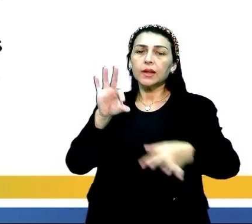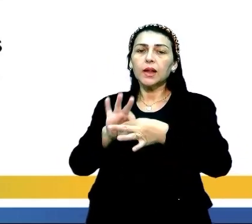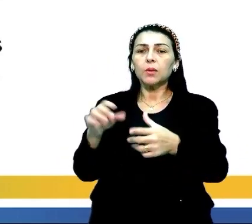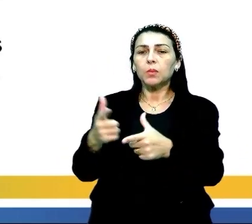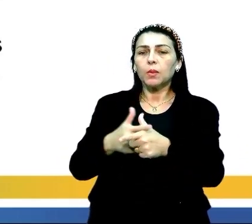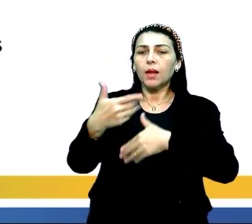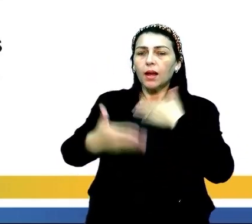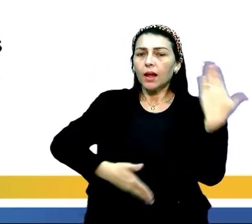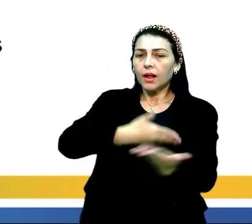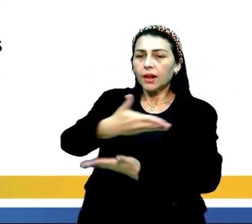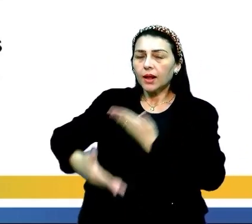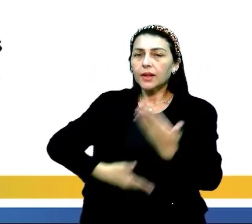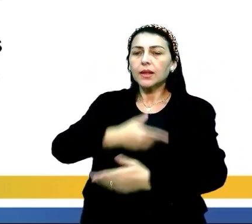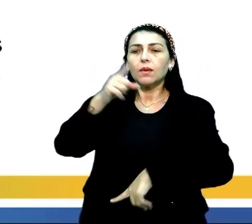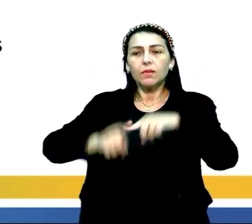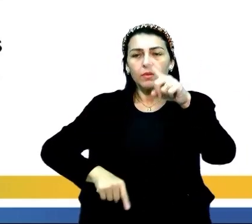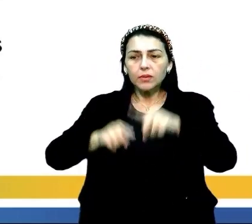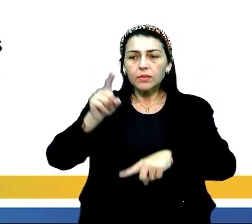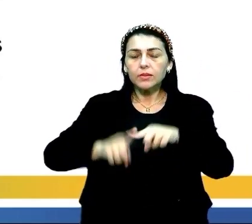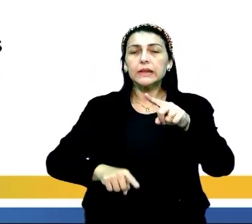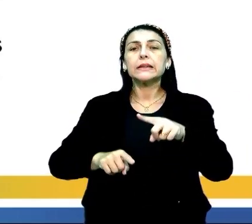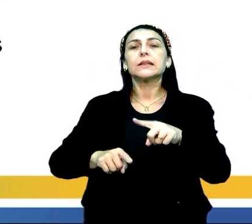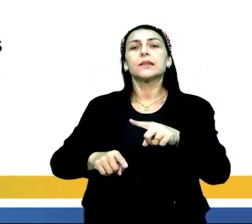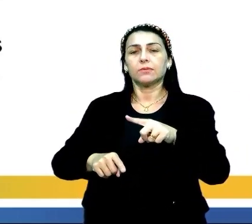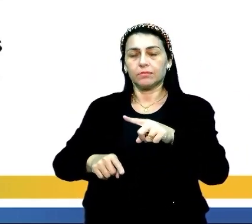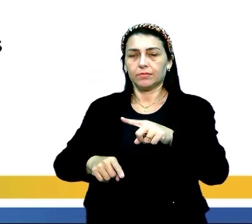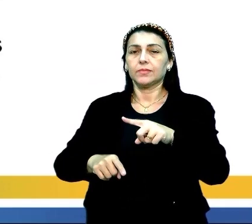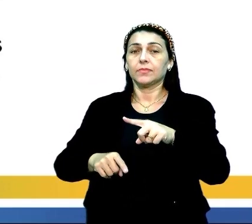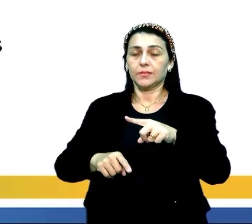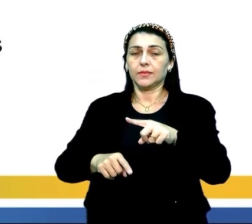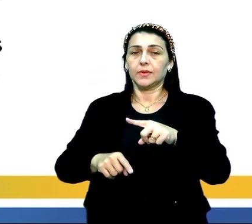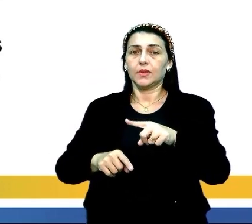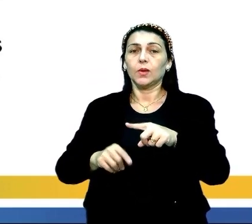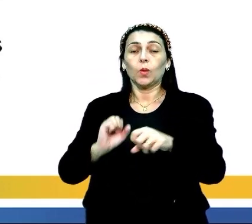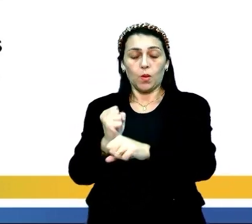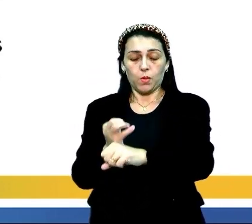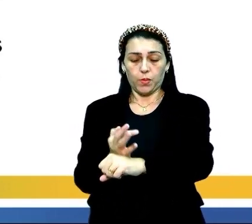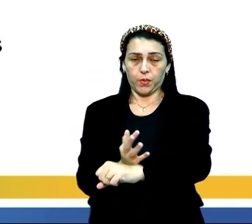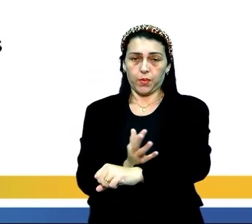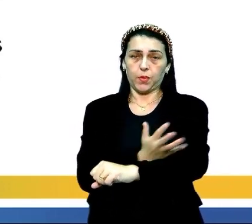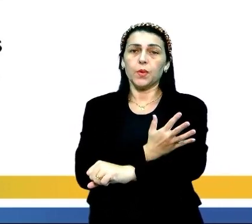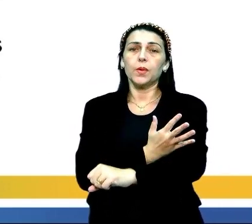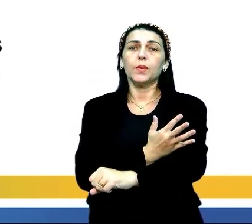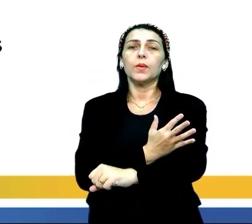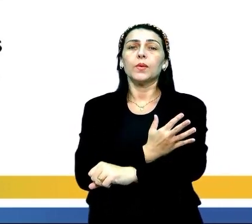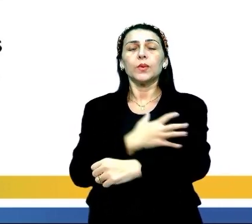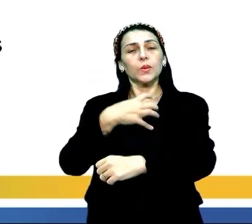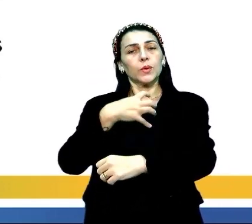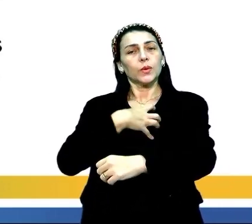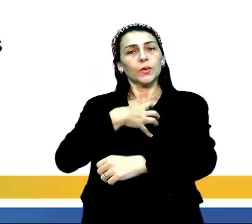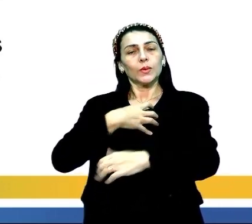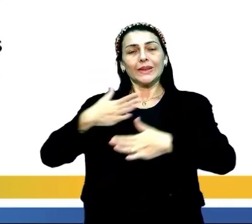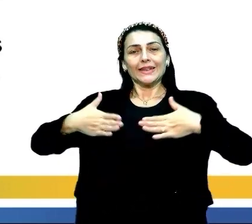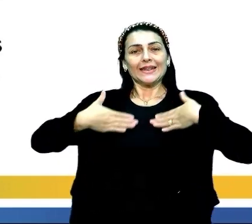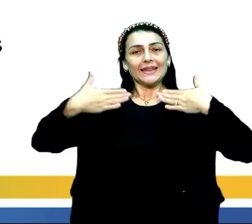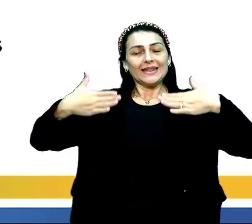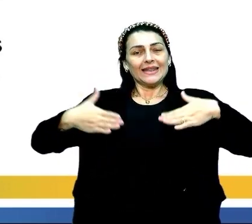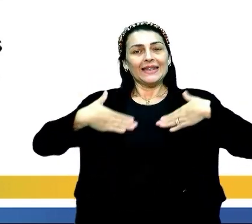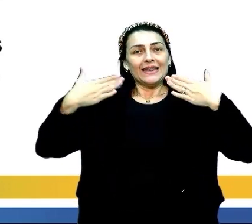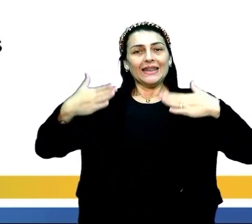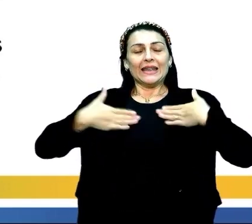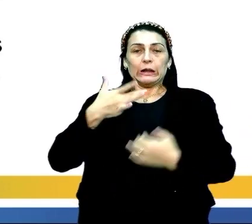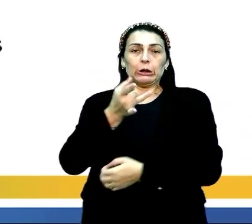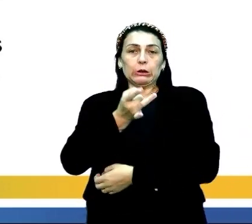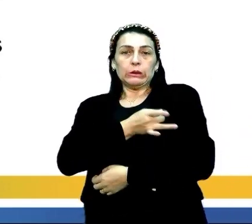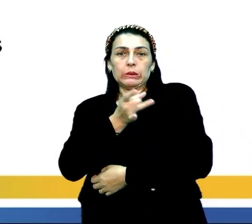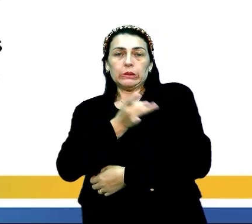referência, mas eu me dirijo a essas coisas, a esses objetos, com a emotividade. com a sensação de alegria, com a sensação de